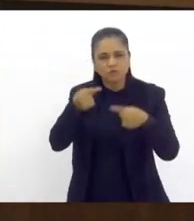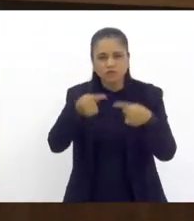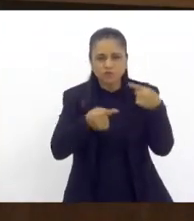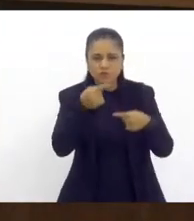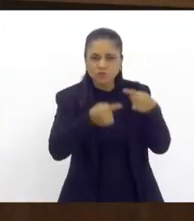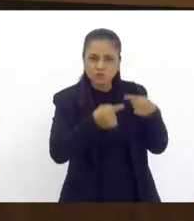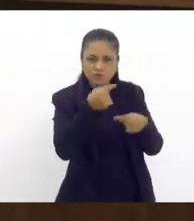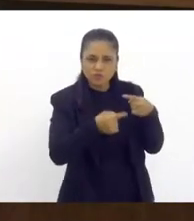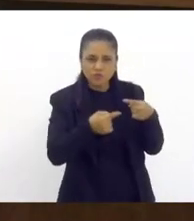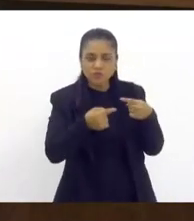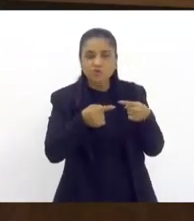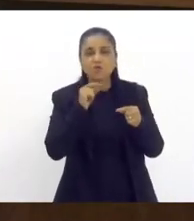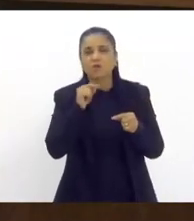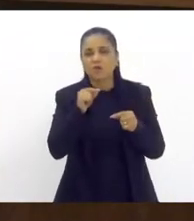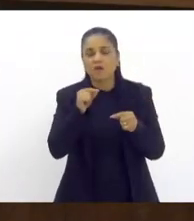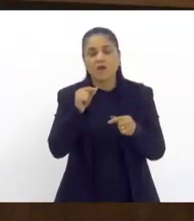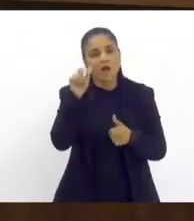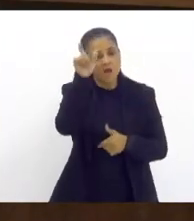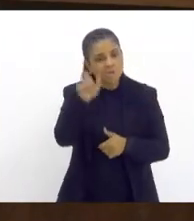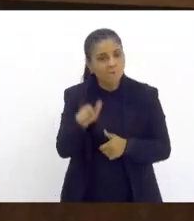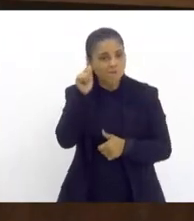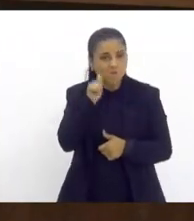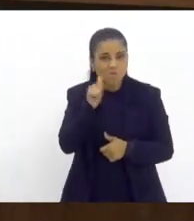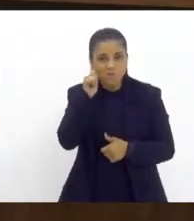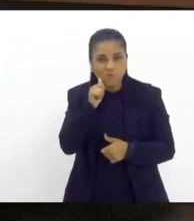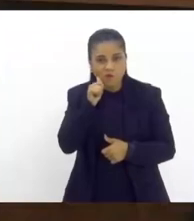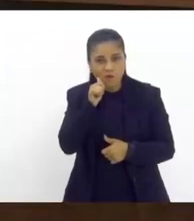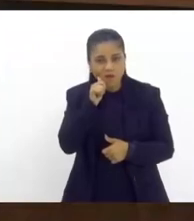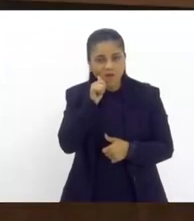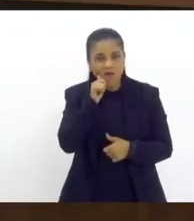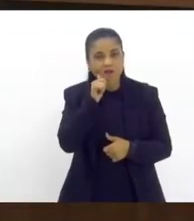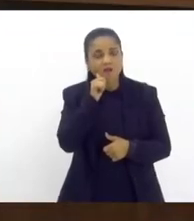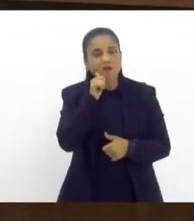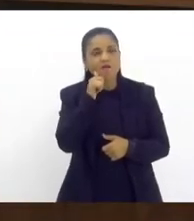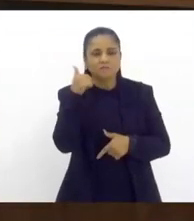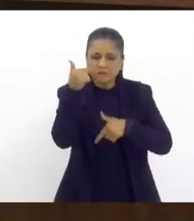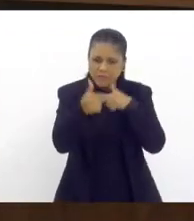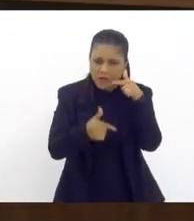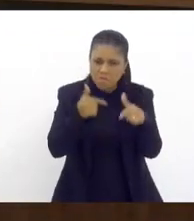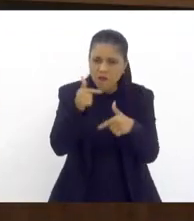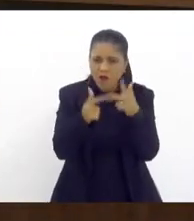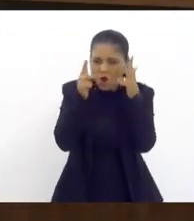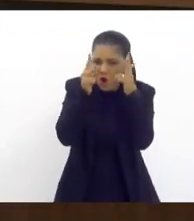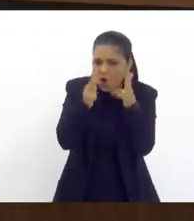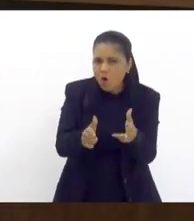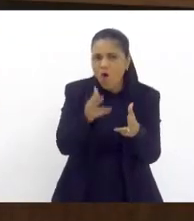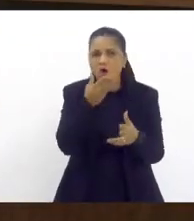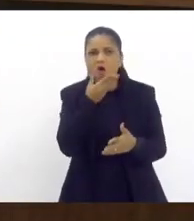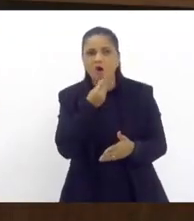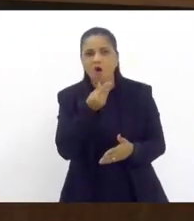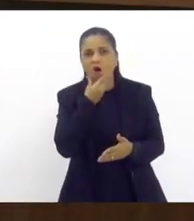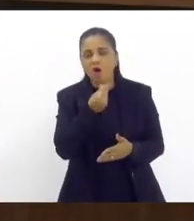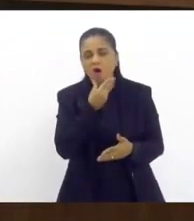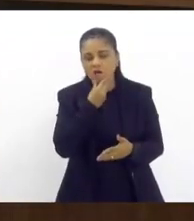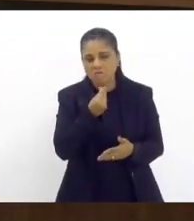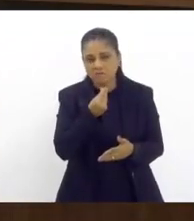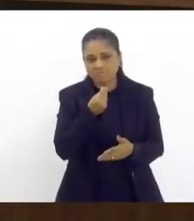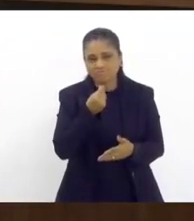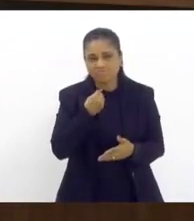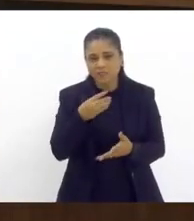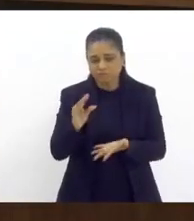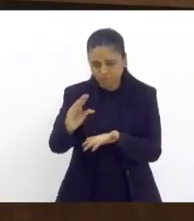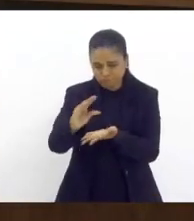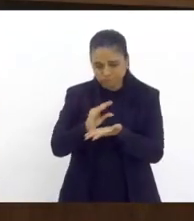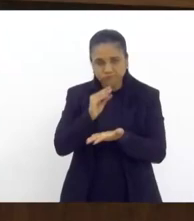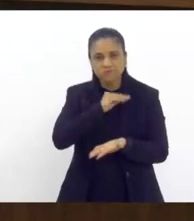que há de uma mulher que, muitas vezes, está desempenhando a mesma função que um homem, mas ela recebe